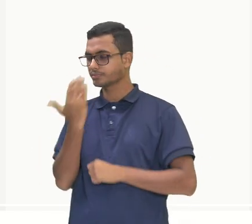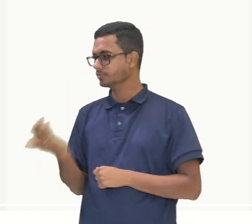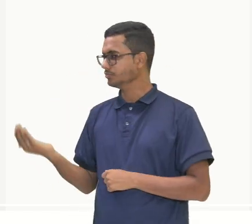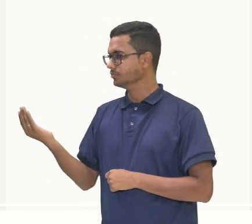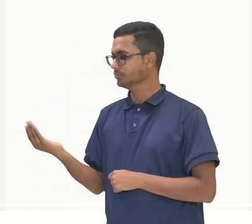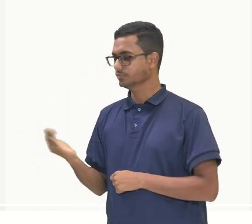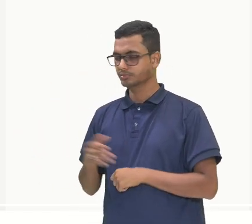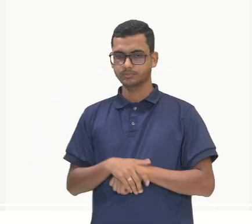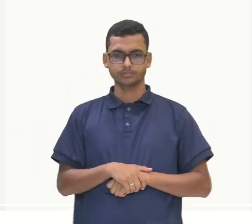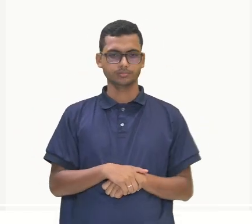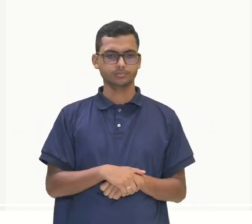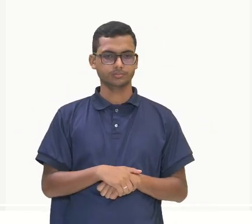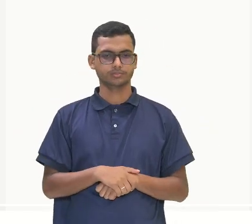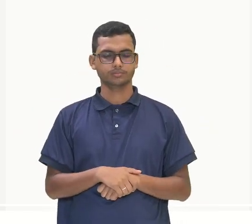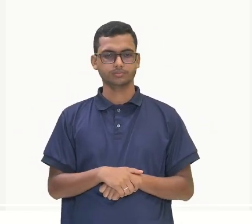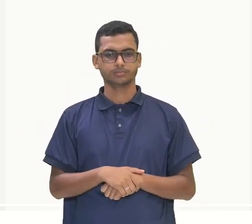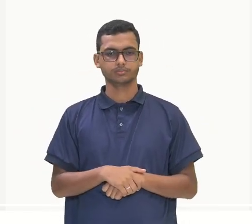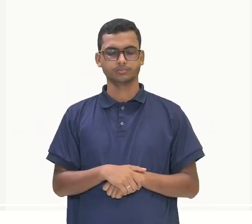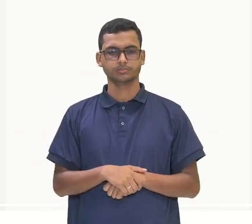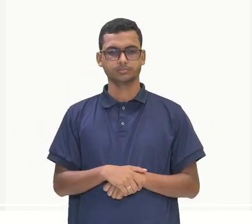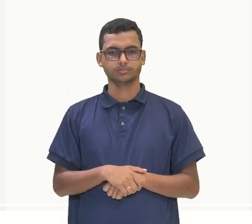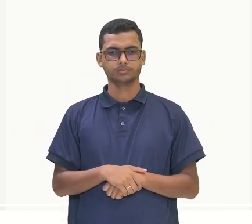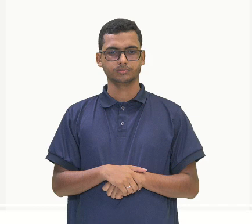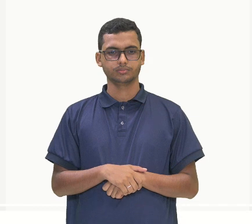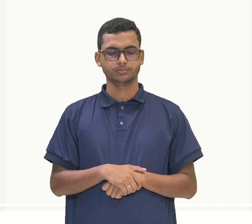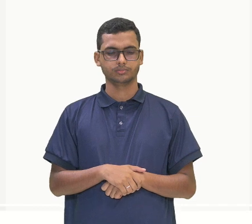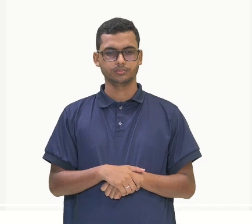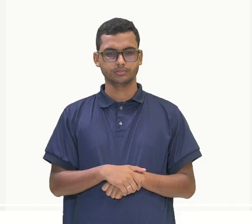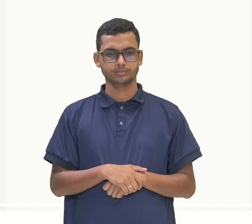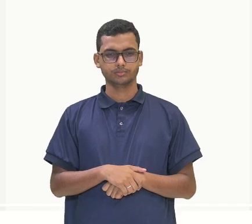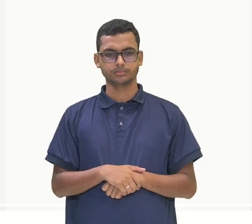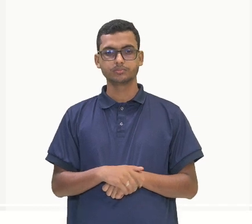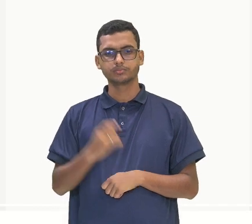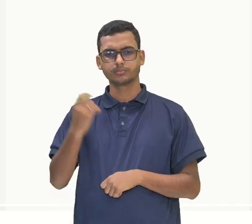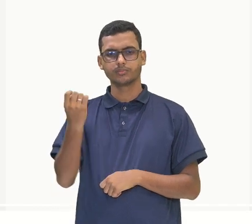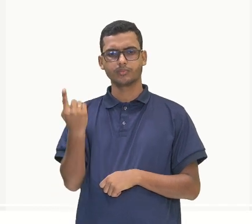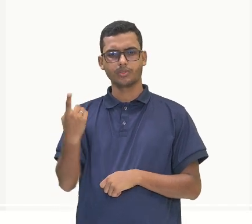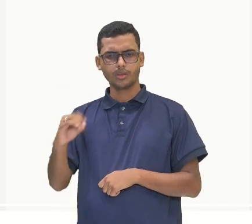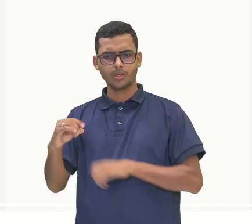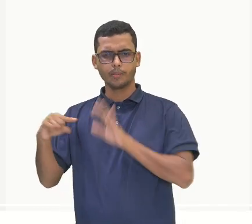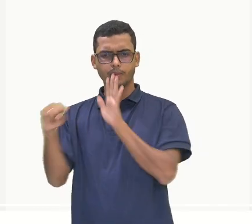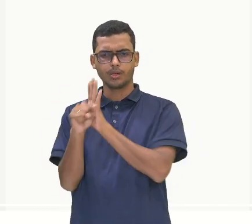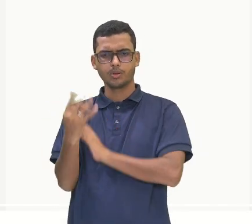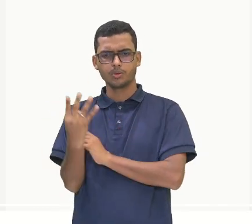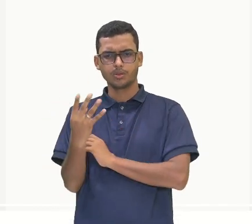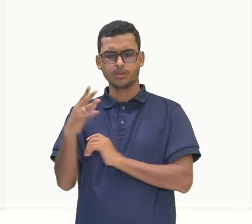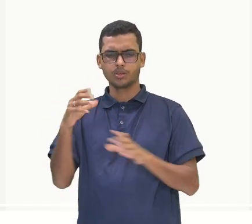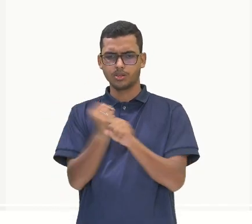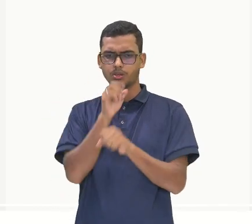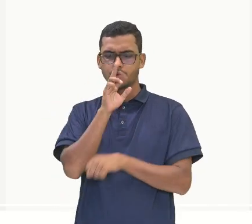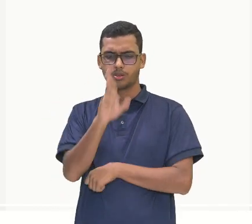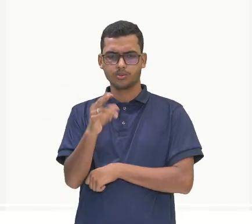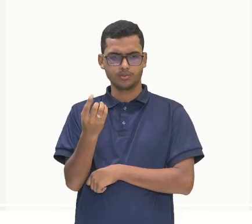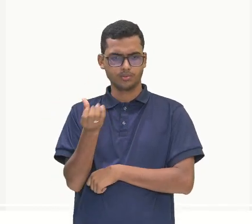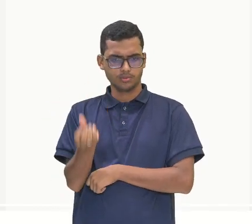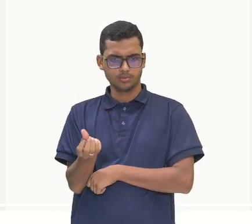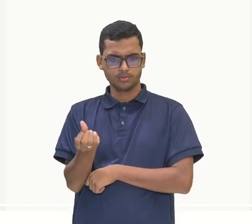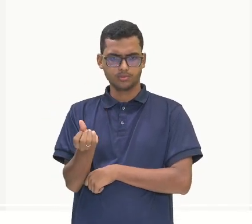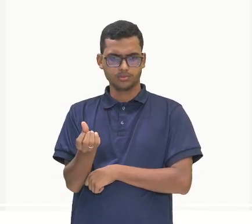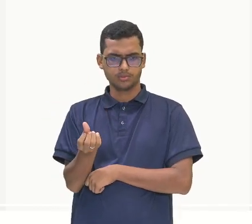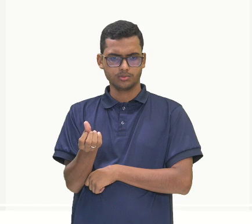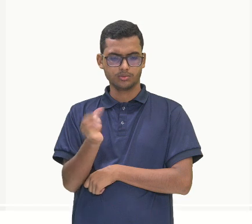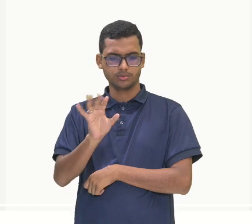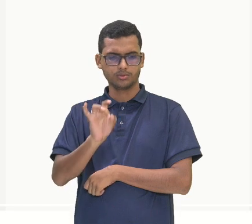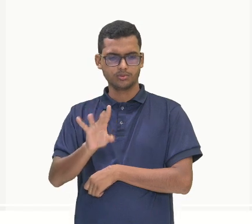fica 2. Certo? 10 menos 4, 6. 2 não, gente. Só corrigindo aqui